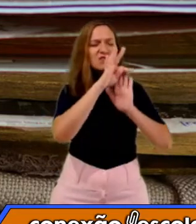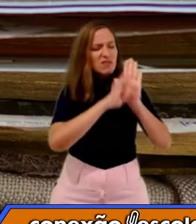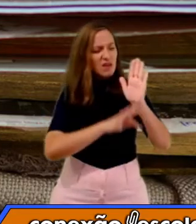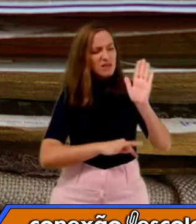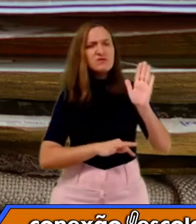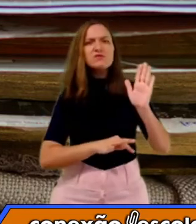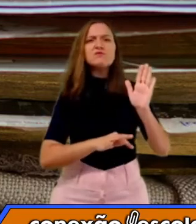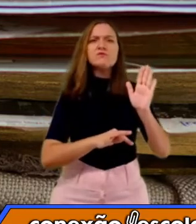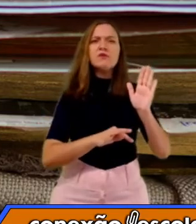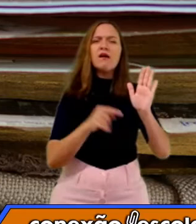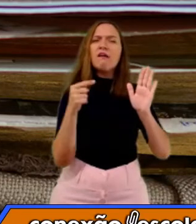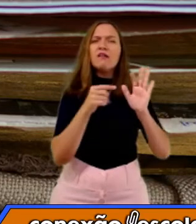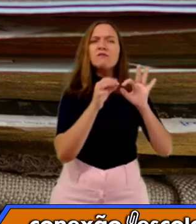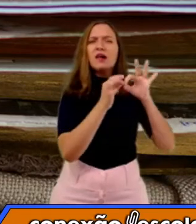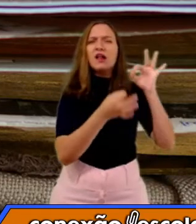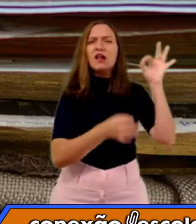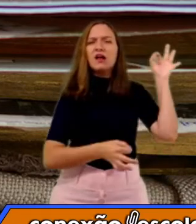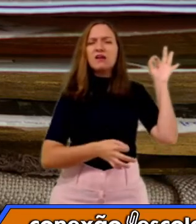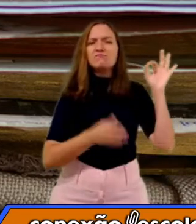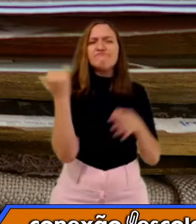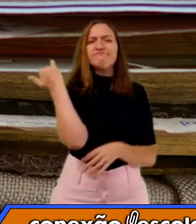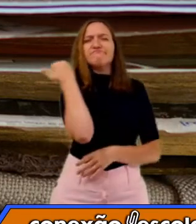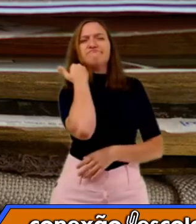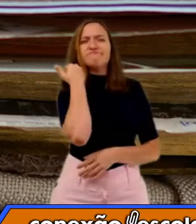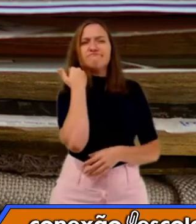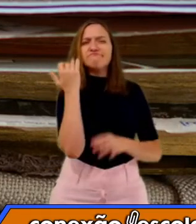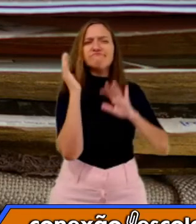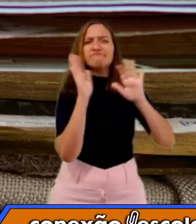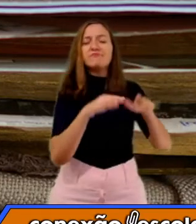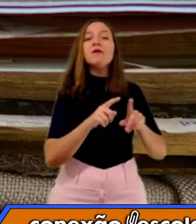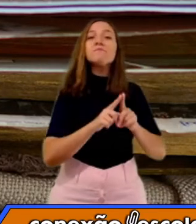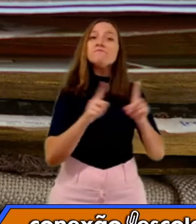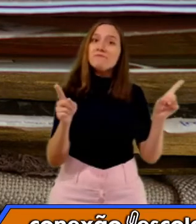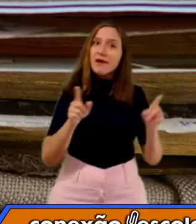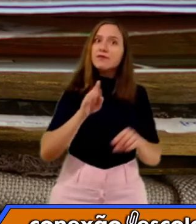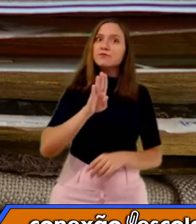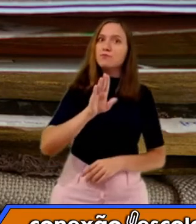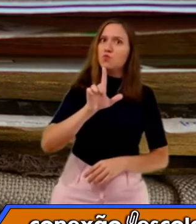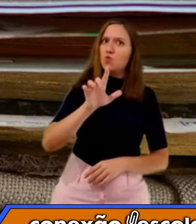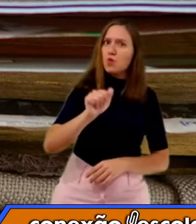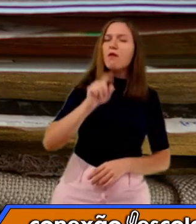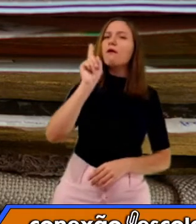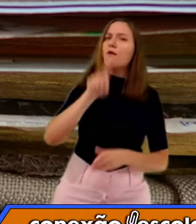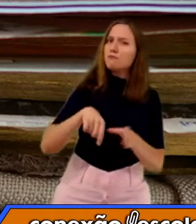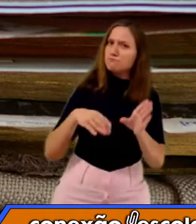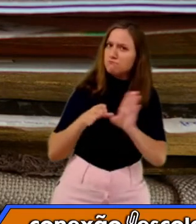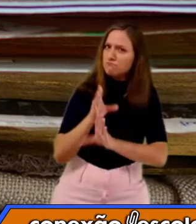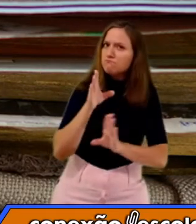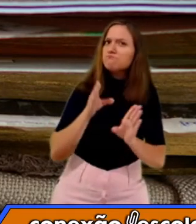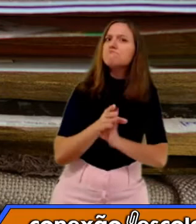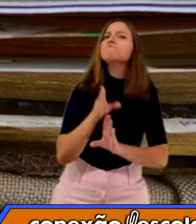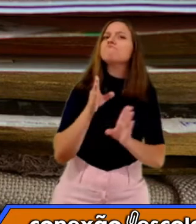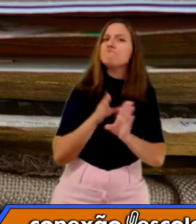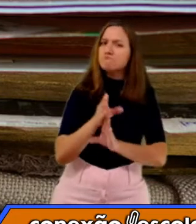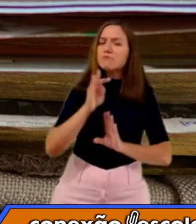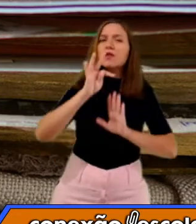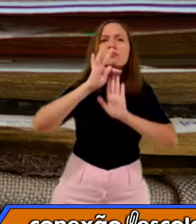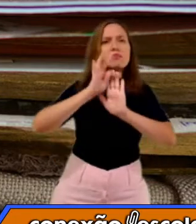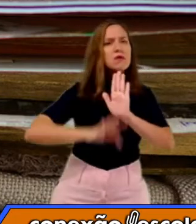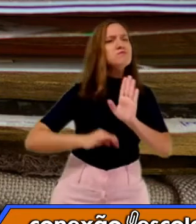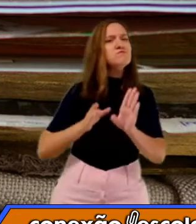ater a observar essa bula. A bula, ela é um texto instrucional. O que é um